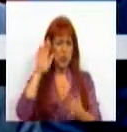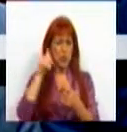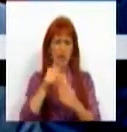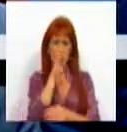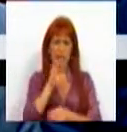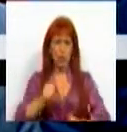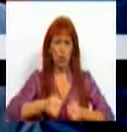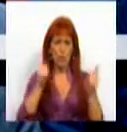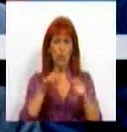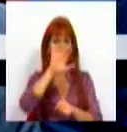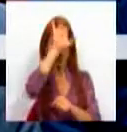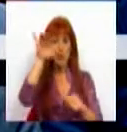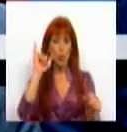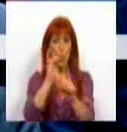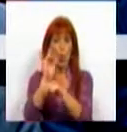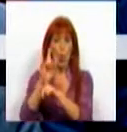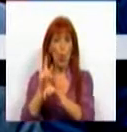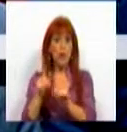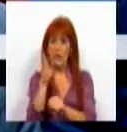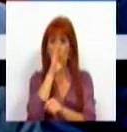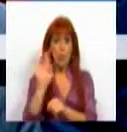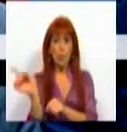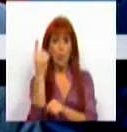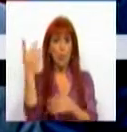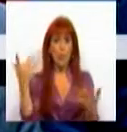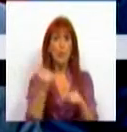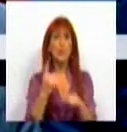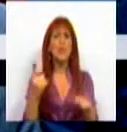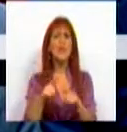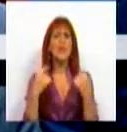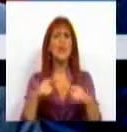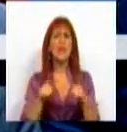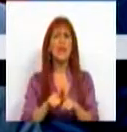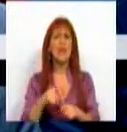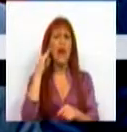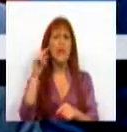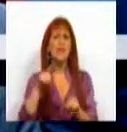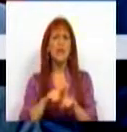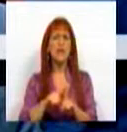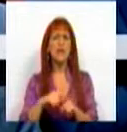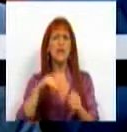boas práticas de outros países que acabaram por não ser implementadas por terem sido consideradas